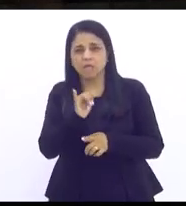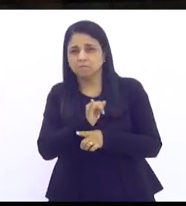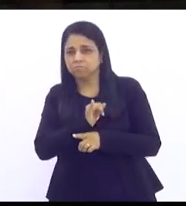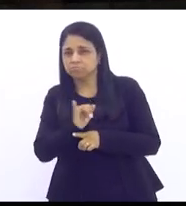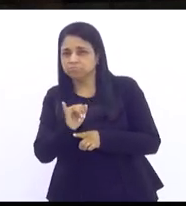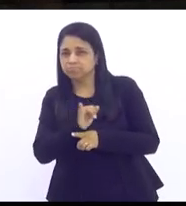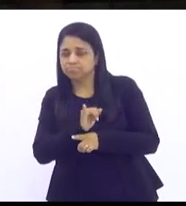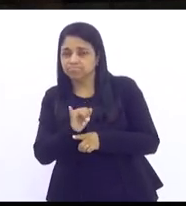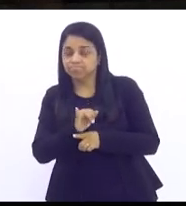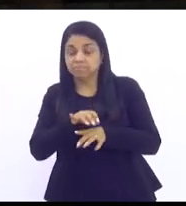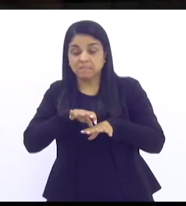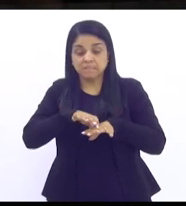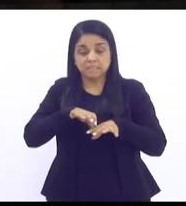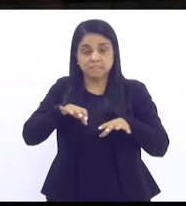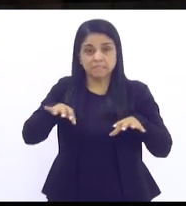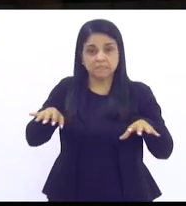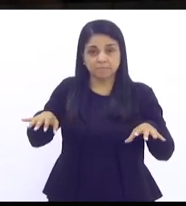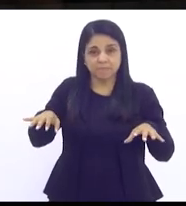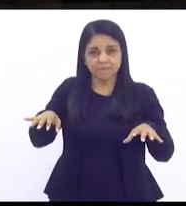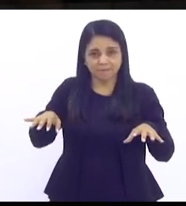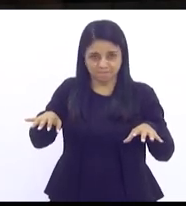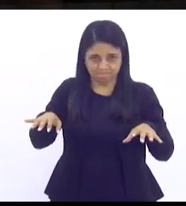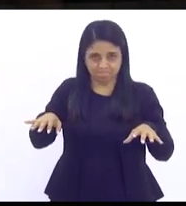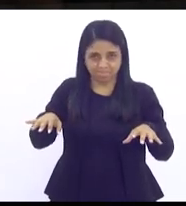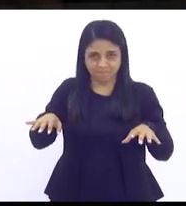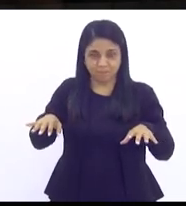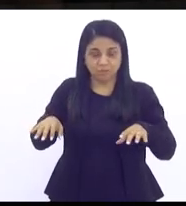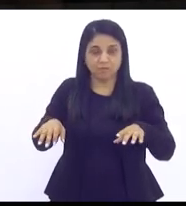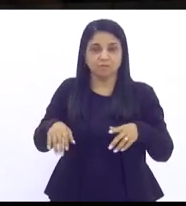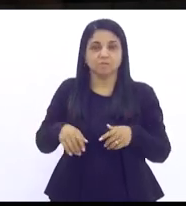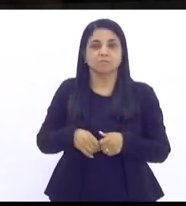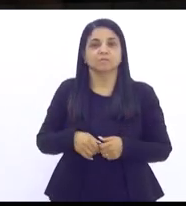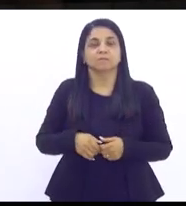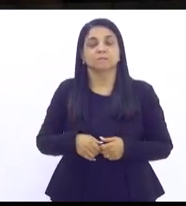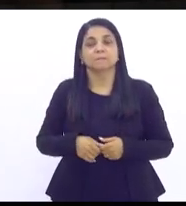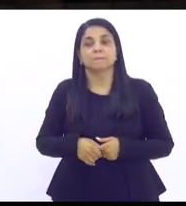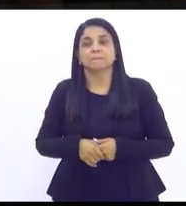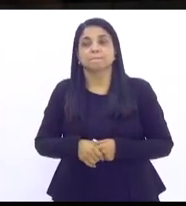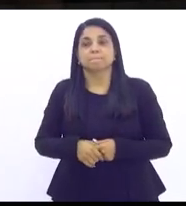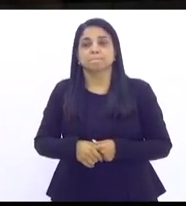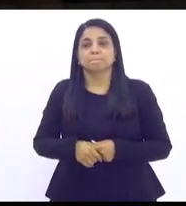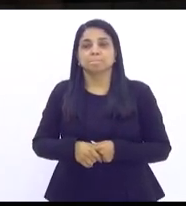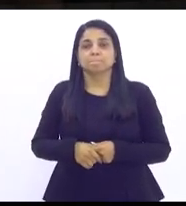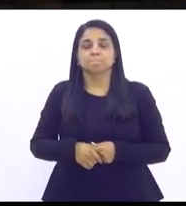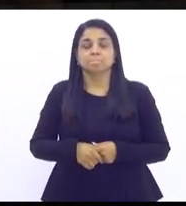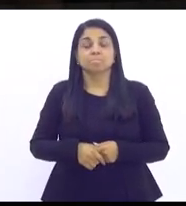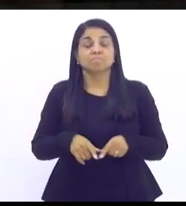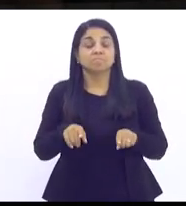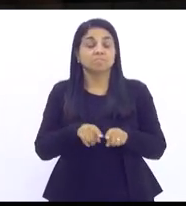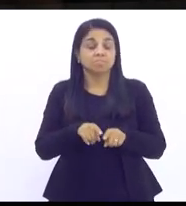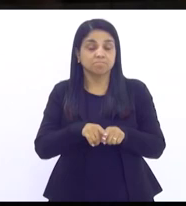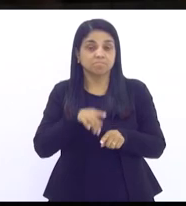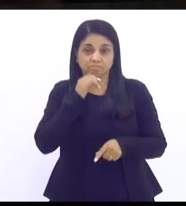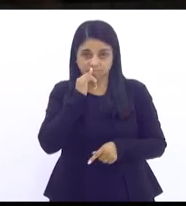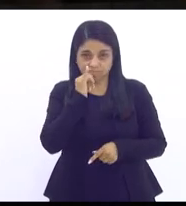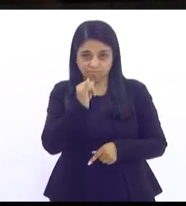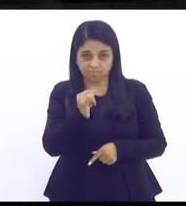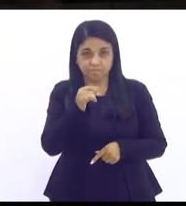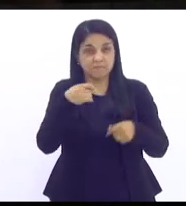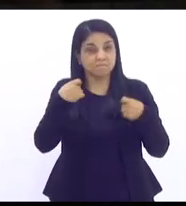você separar o joio do trigo. Ainda mais dizia que